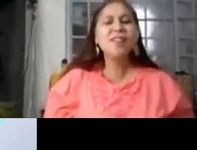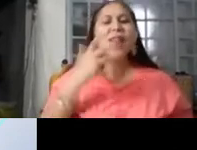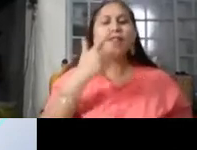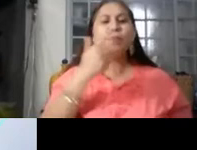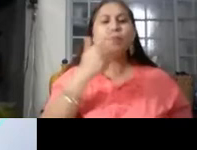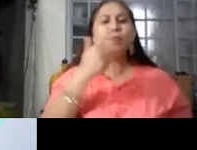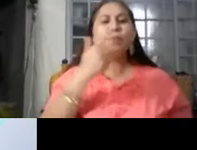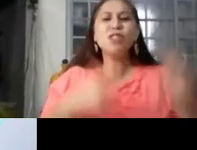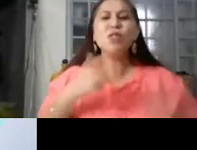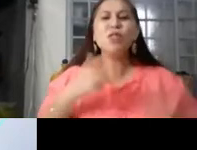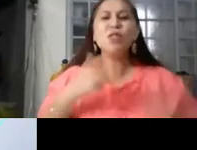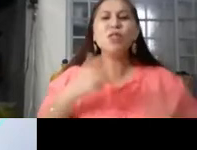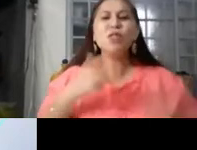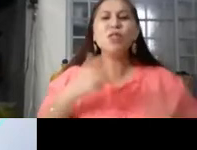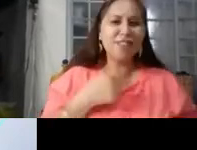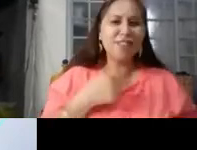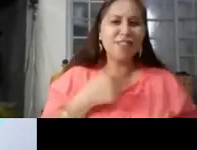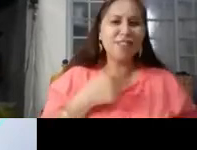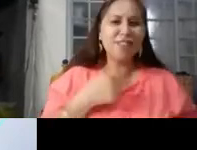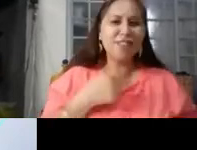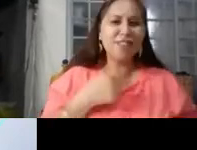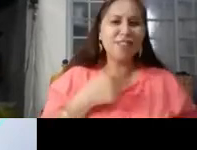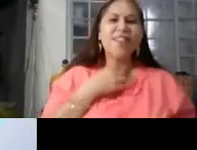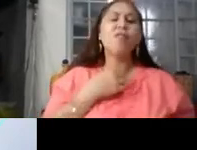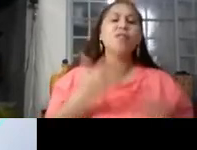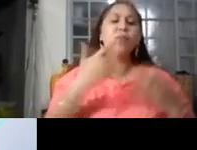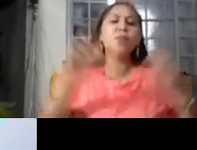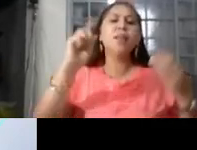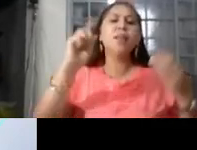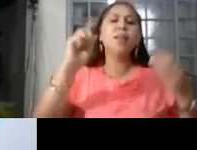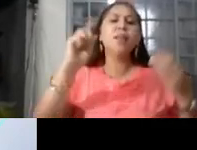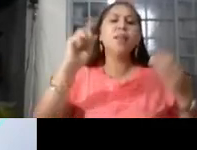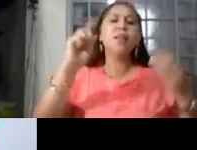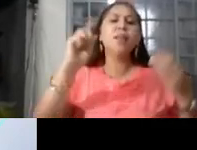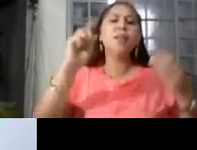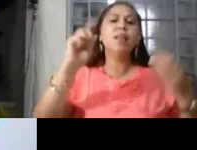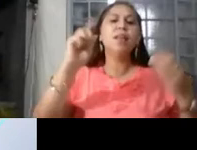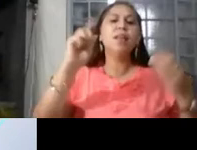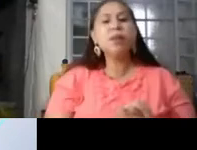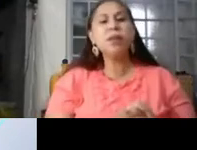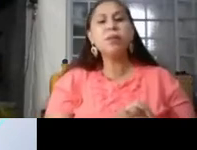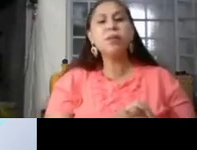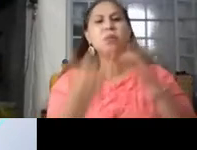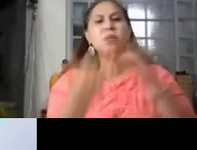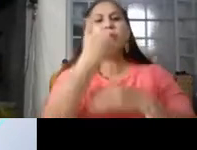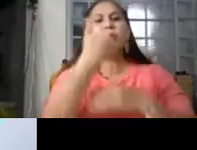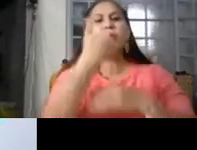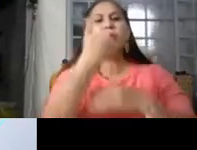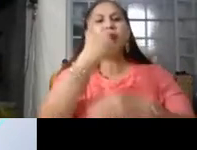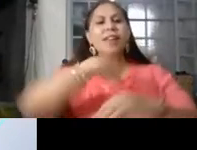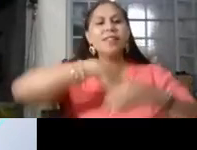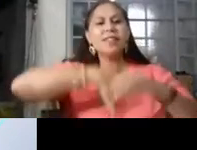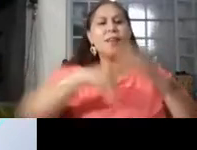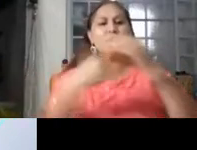Essa palavra bonita, ela se transformou em feio, né? É uma figura de linguagem. Quando eu digo que eu engulo